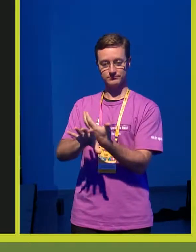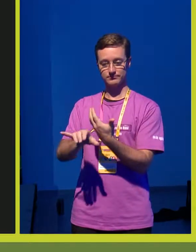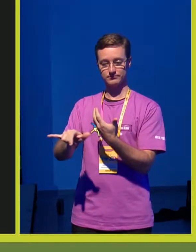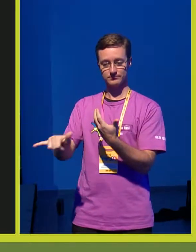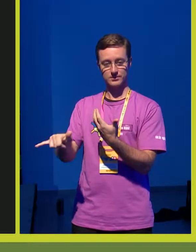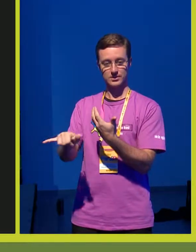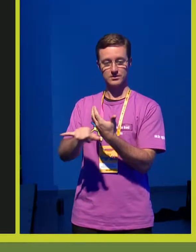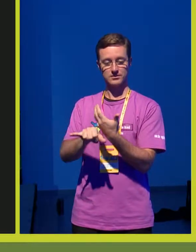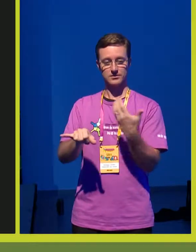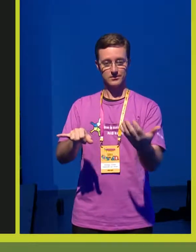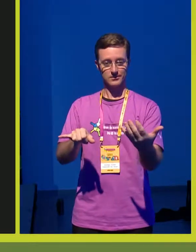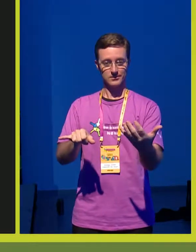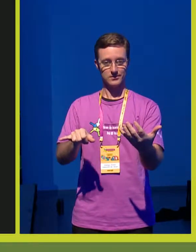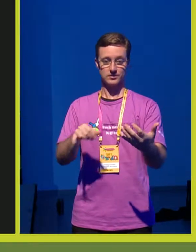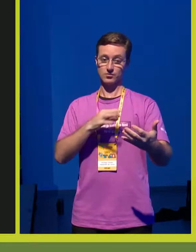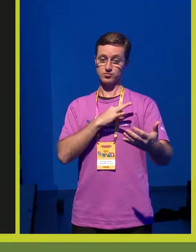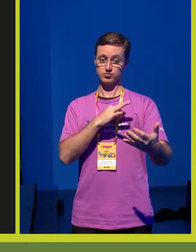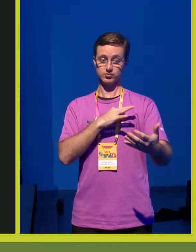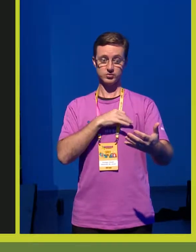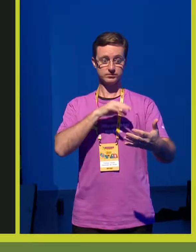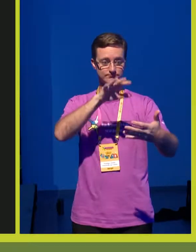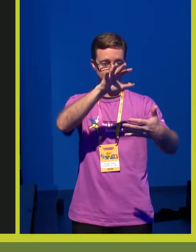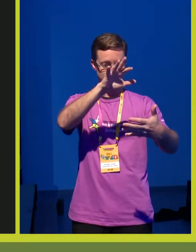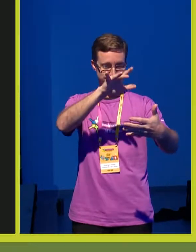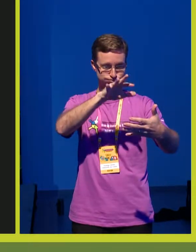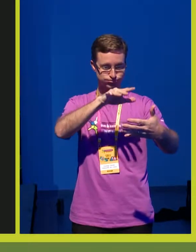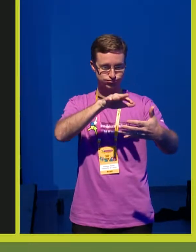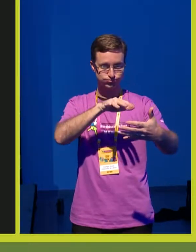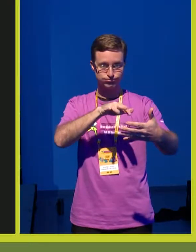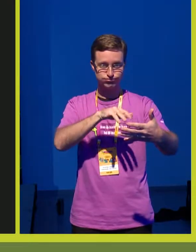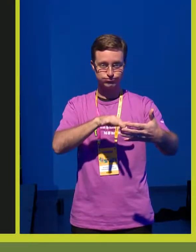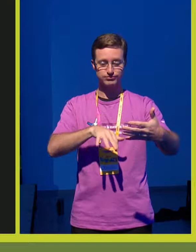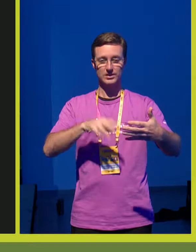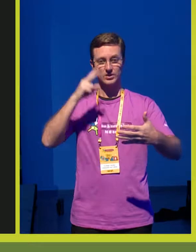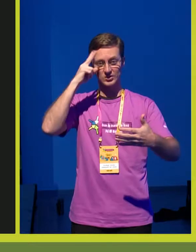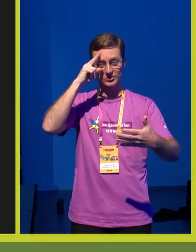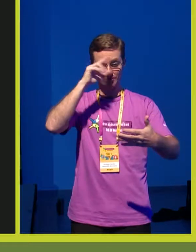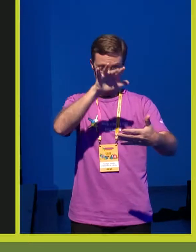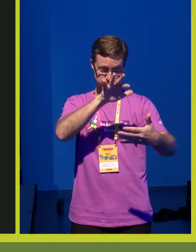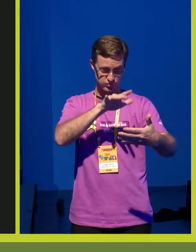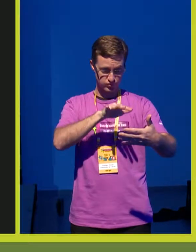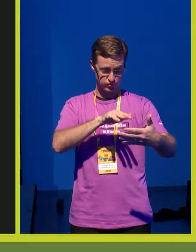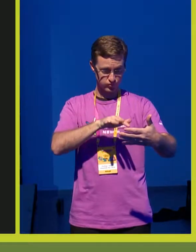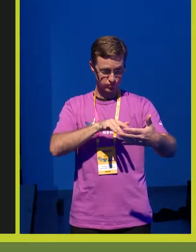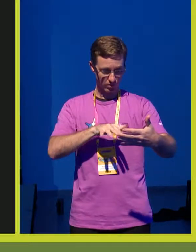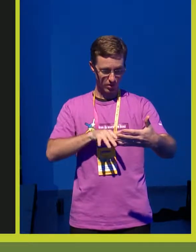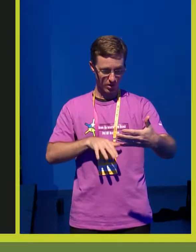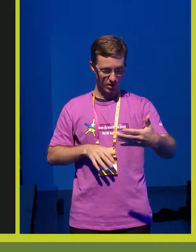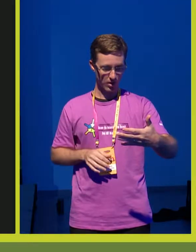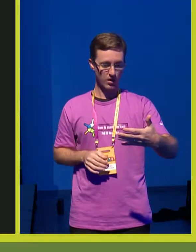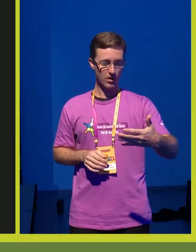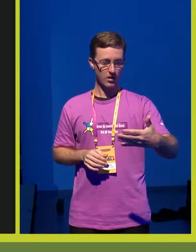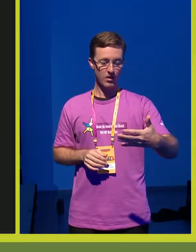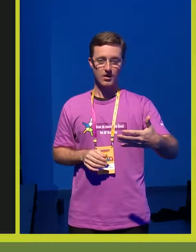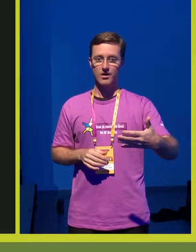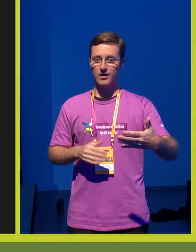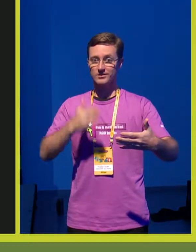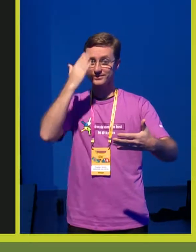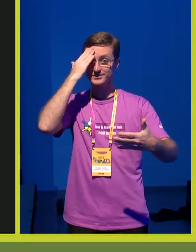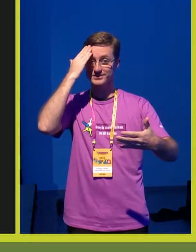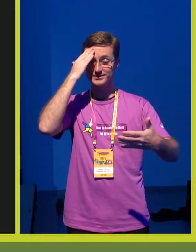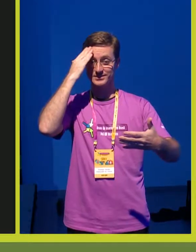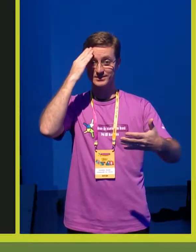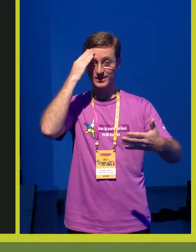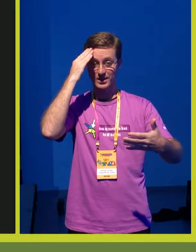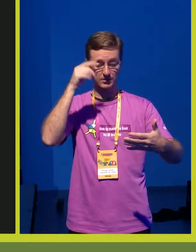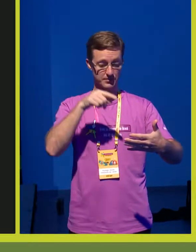WhatsApp web a polícia teve acesso a todo o histórico de conversas daquela pessoa e também como a gente sabe estando